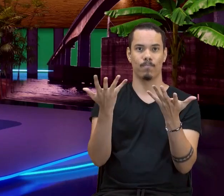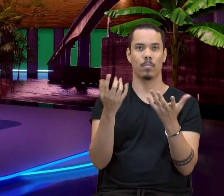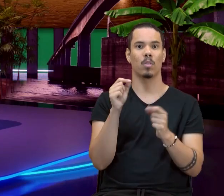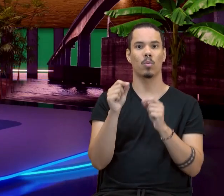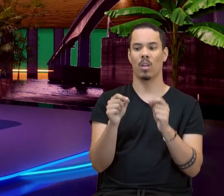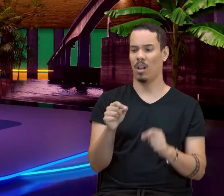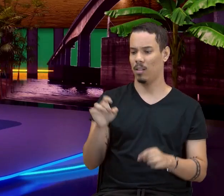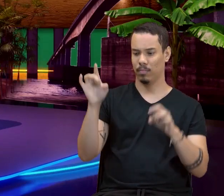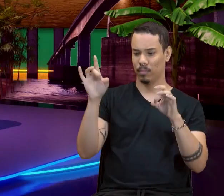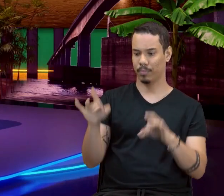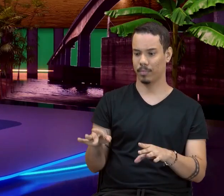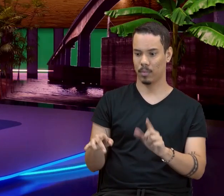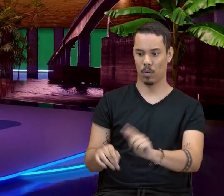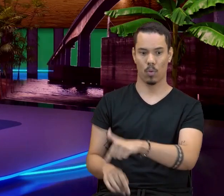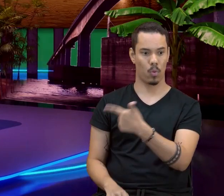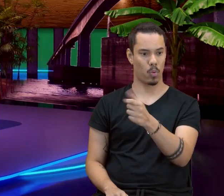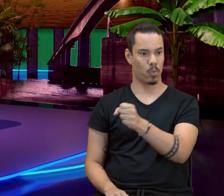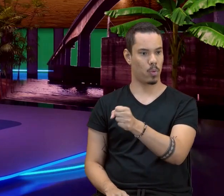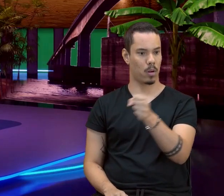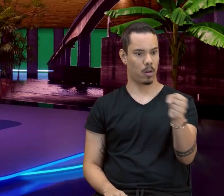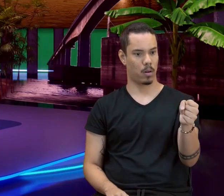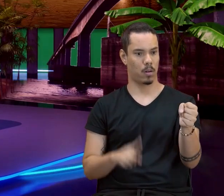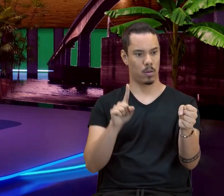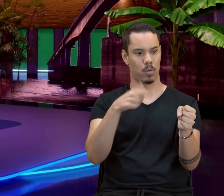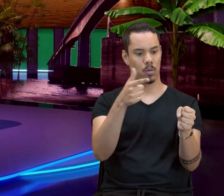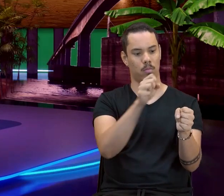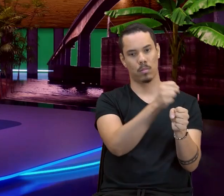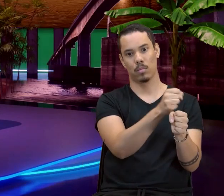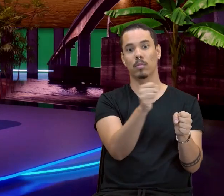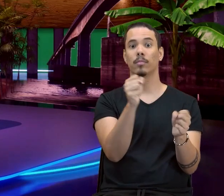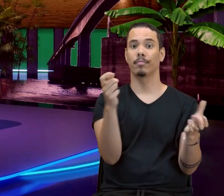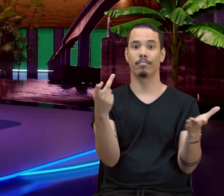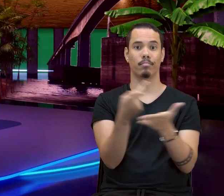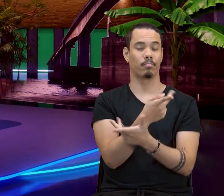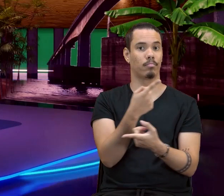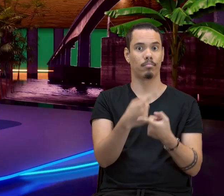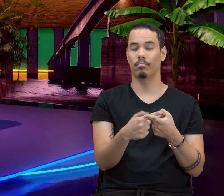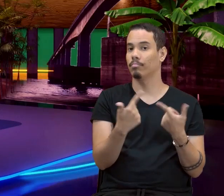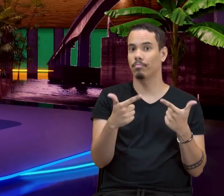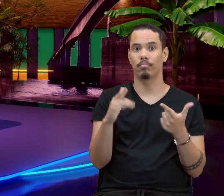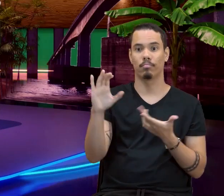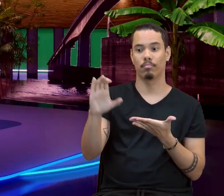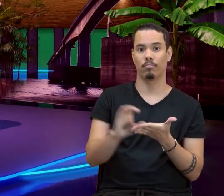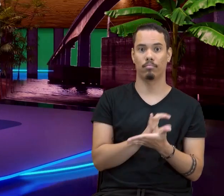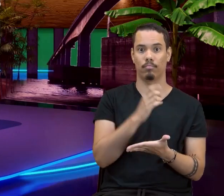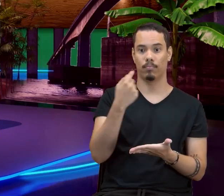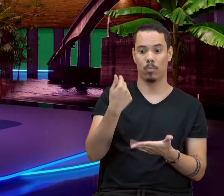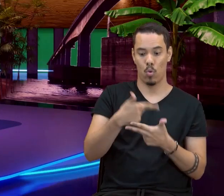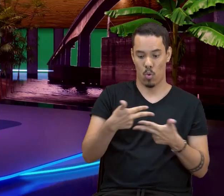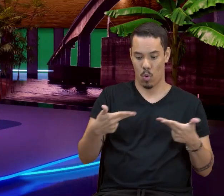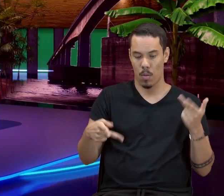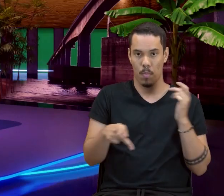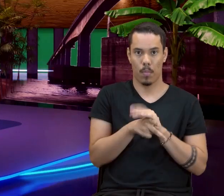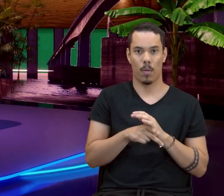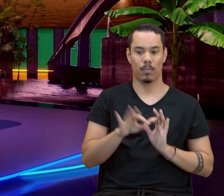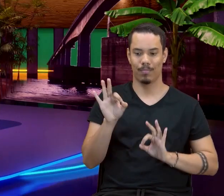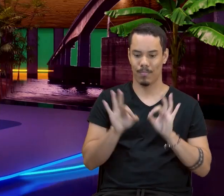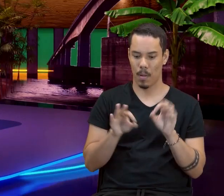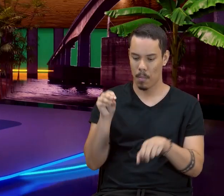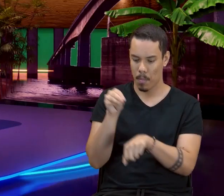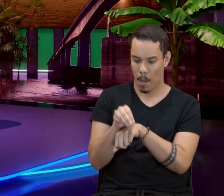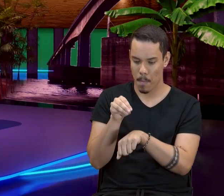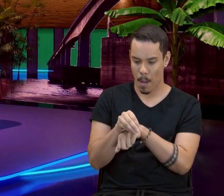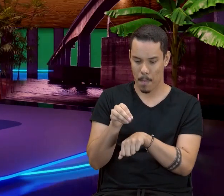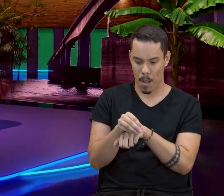lugar desmatar. Isso também aconteceu muito. Aconteceu porque ele não tinha muitas das vezes o recurso necessário para preparar o solo, a